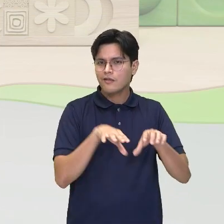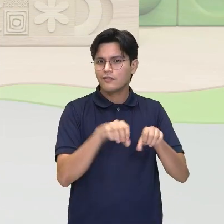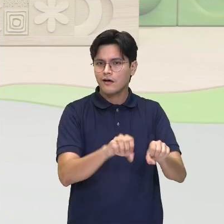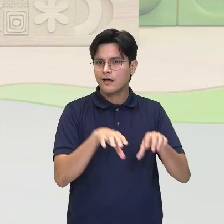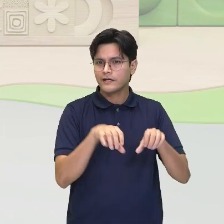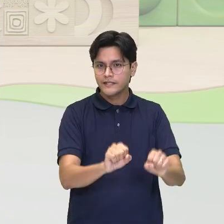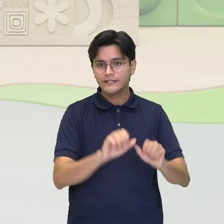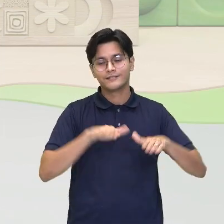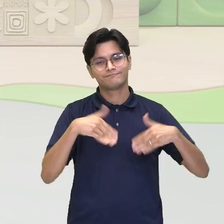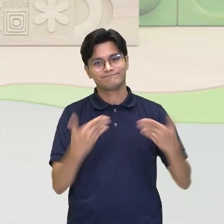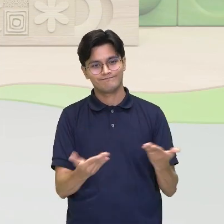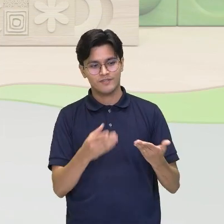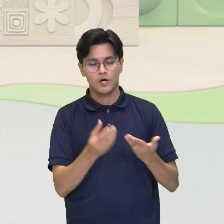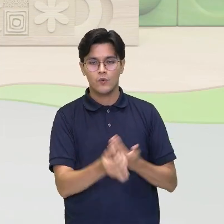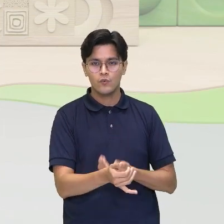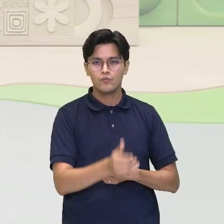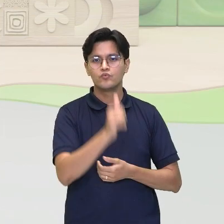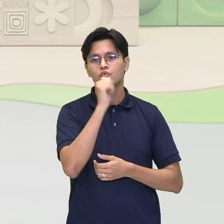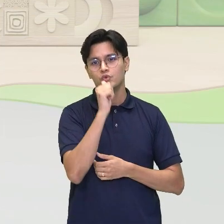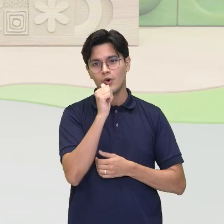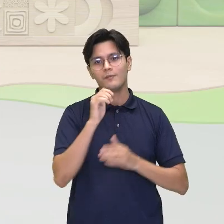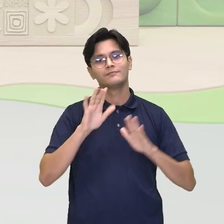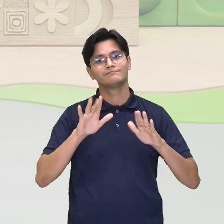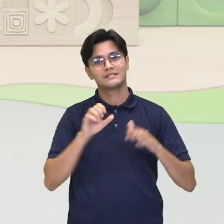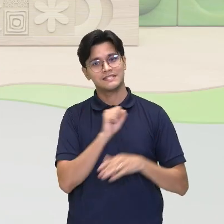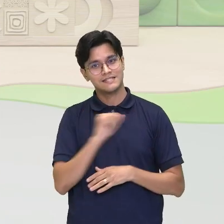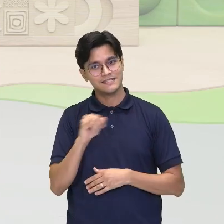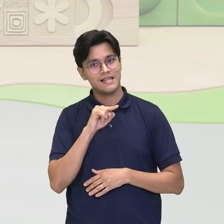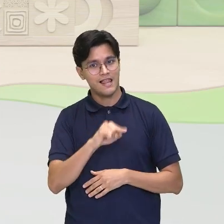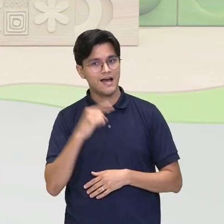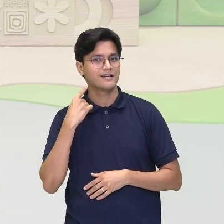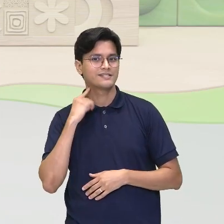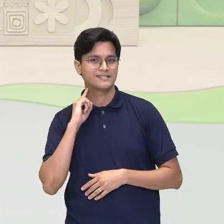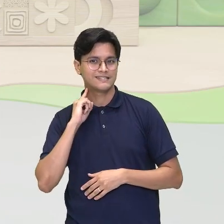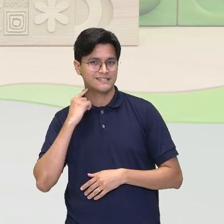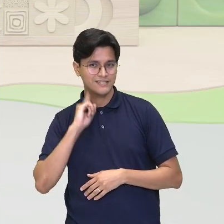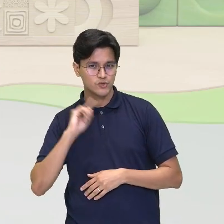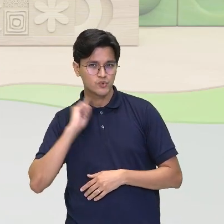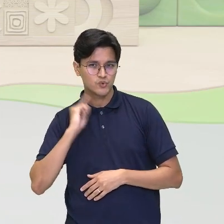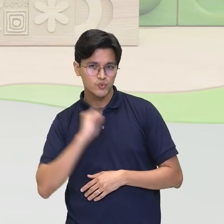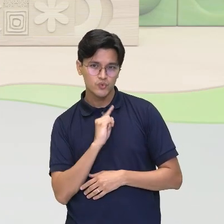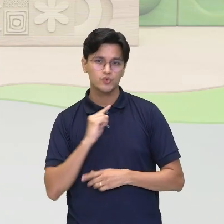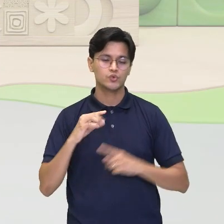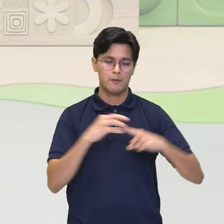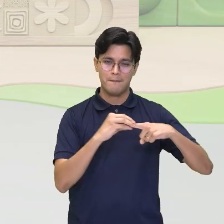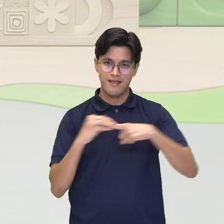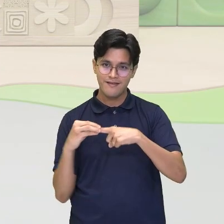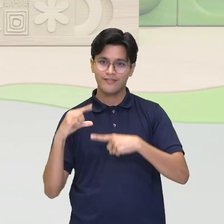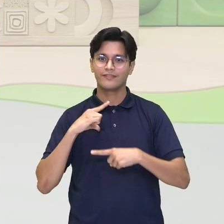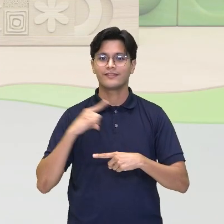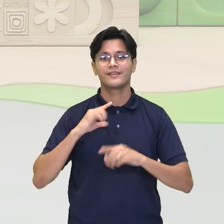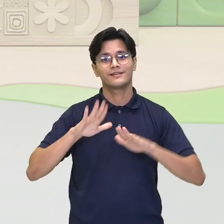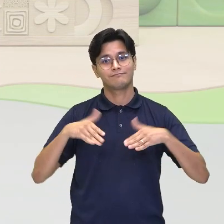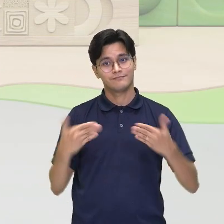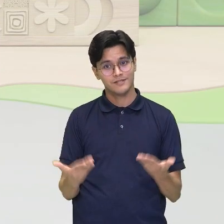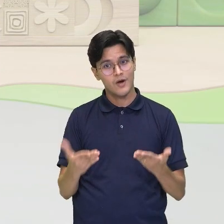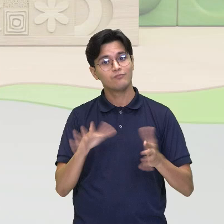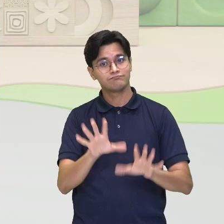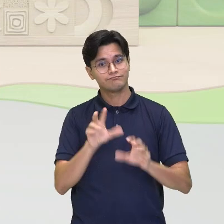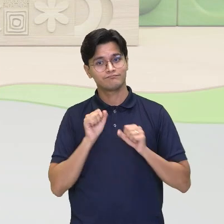onde você está adquirindo esse açaí. E a gente vai falar agora um pouco sobre as vacinas, que são aí